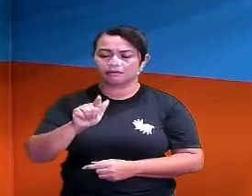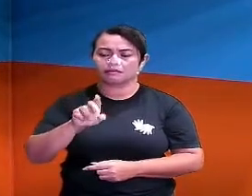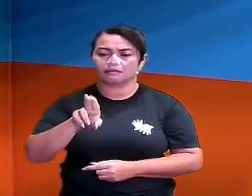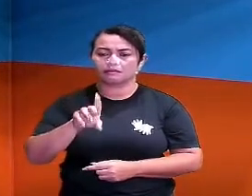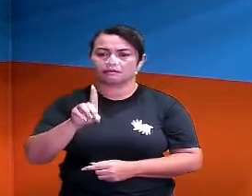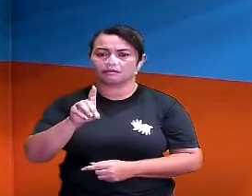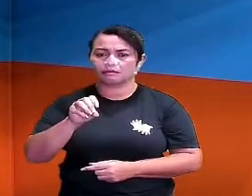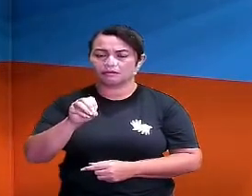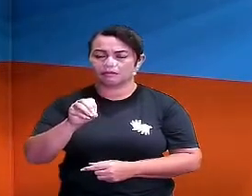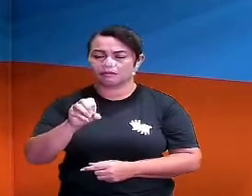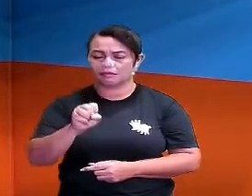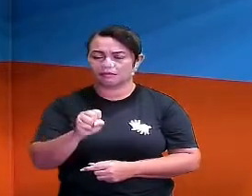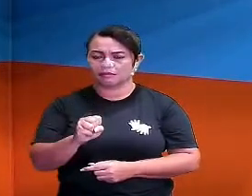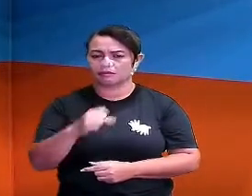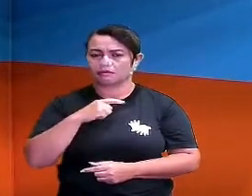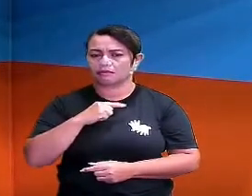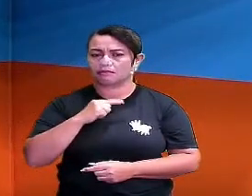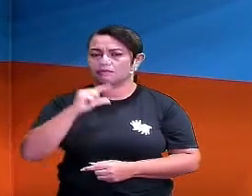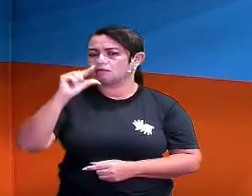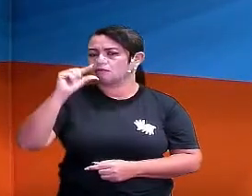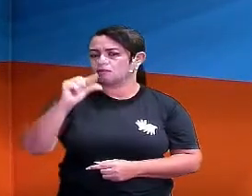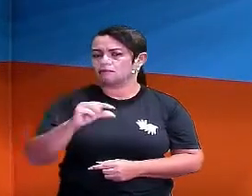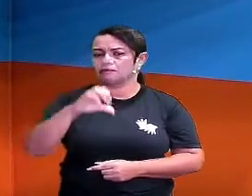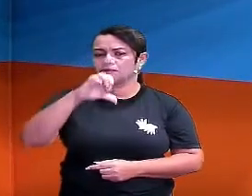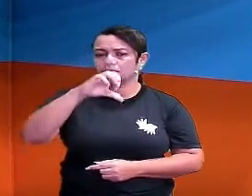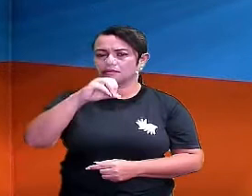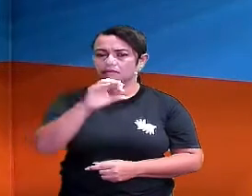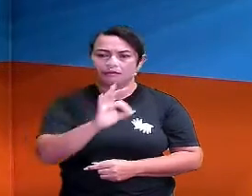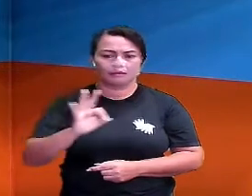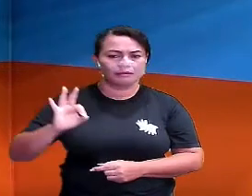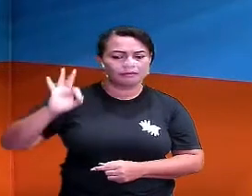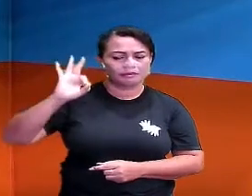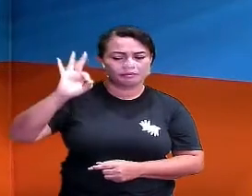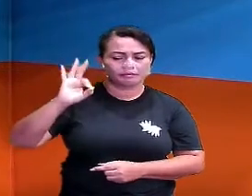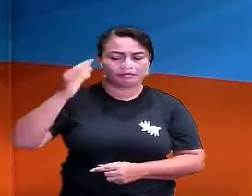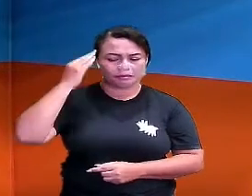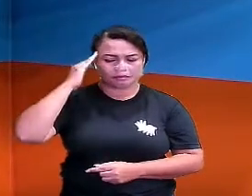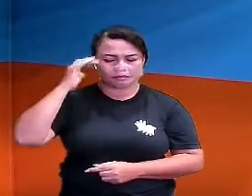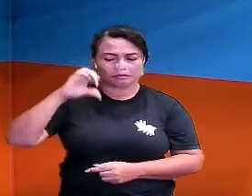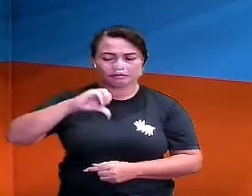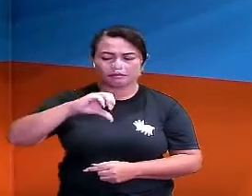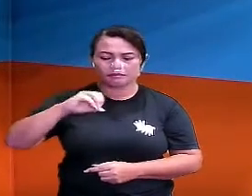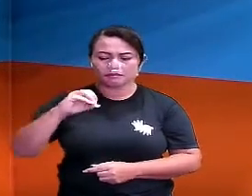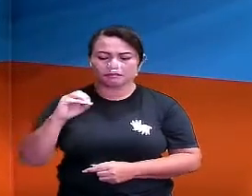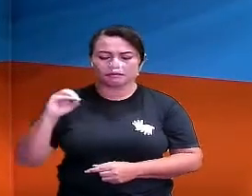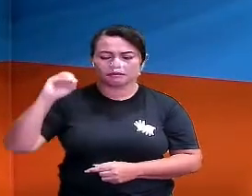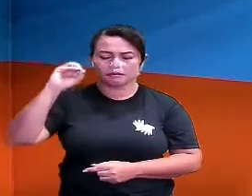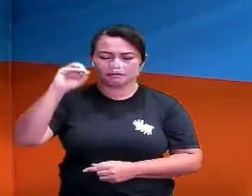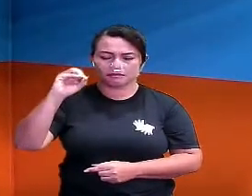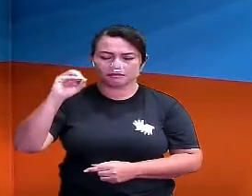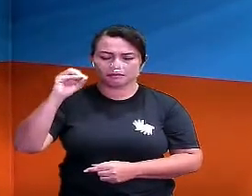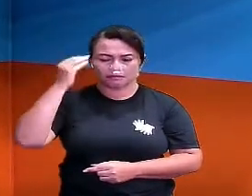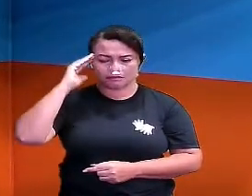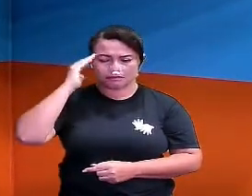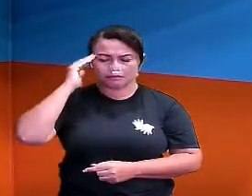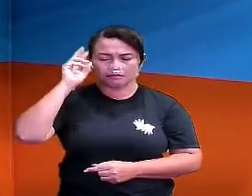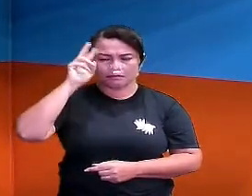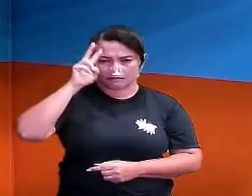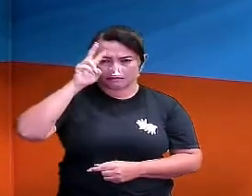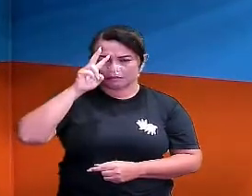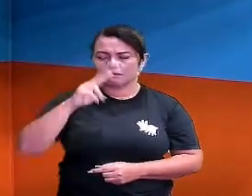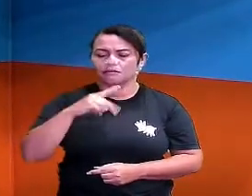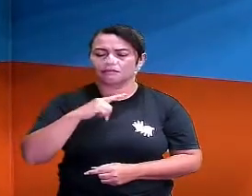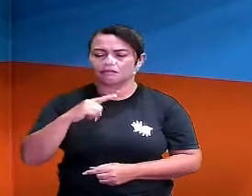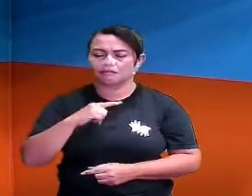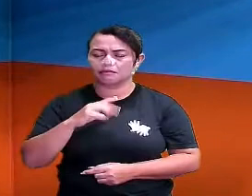de 90 graus. Lembra lá de ângulo agudo, que é o ângulo que fica entre 0 graus e menor que 90 graus? Né?